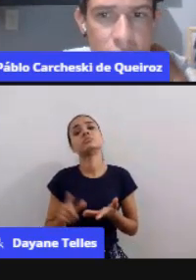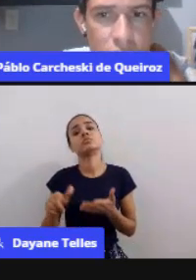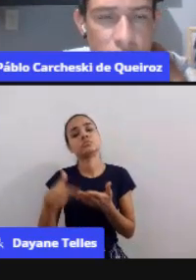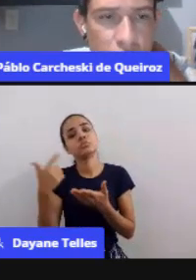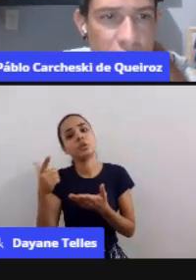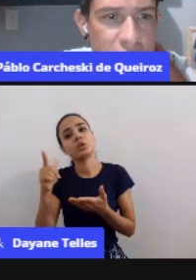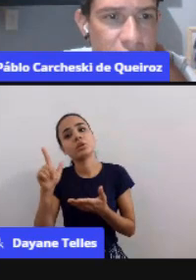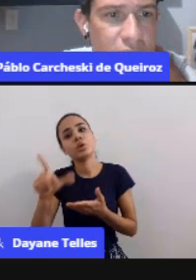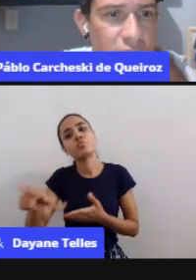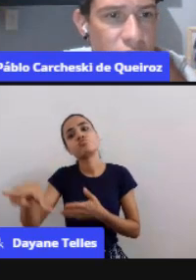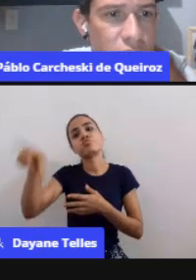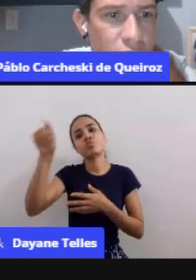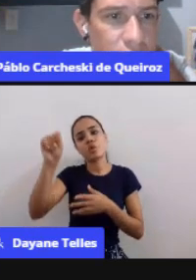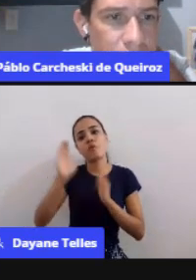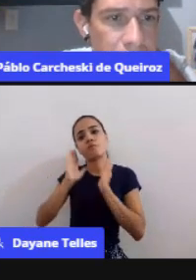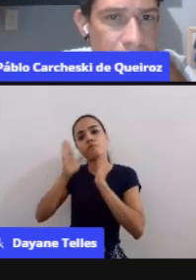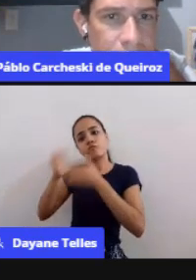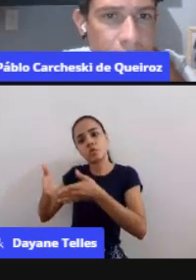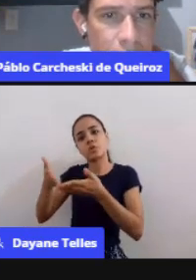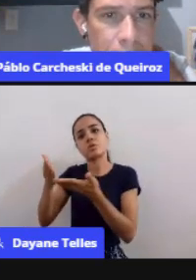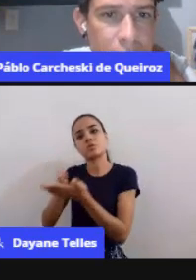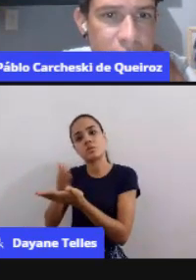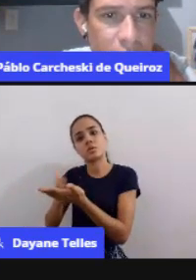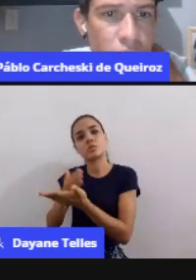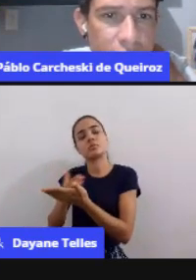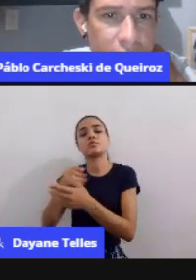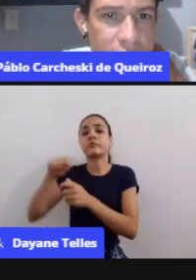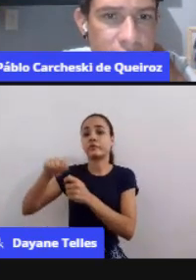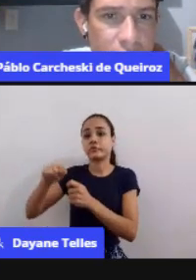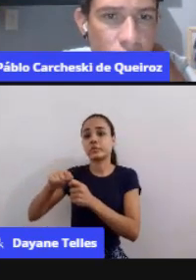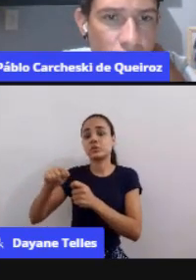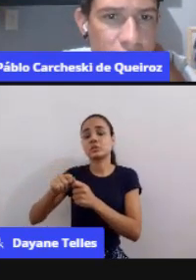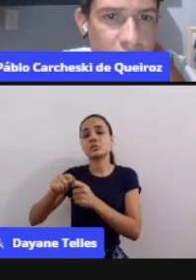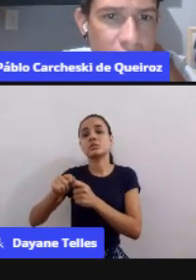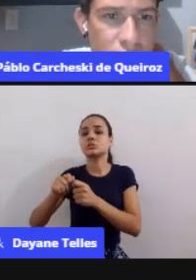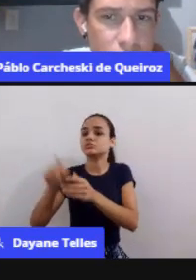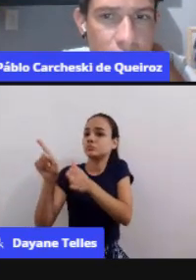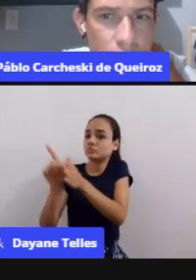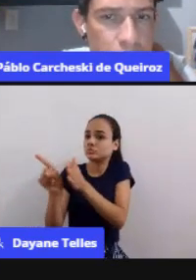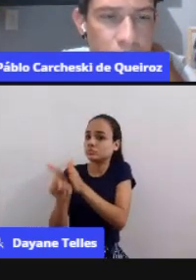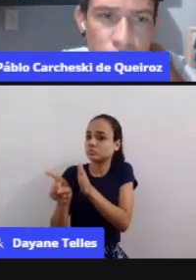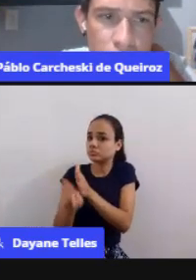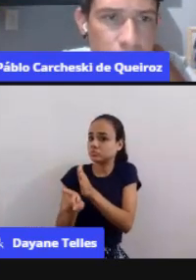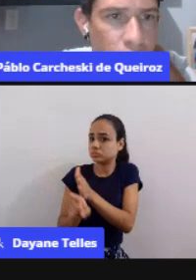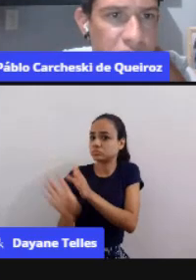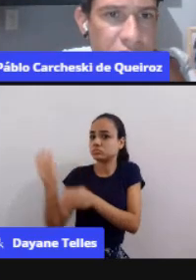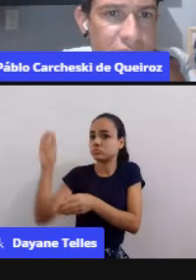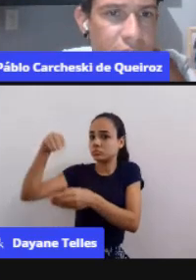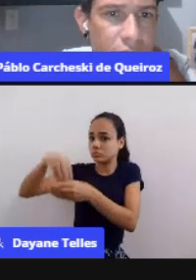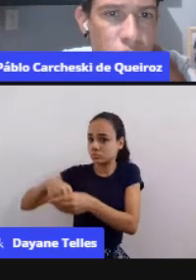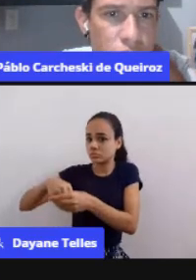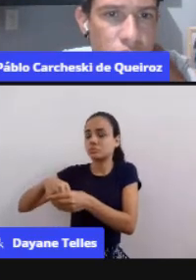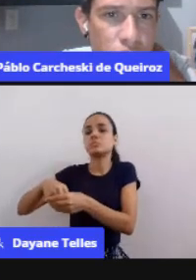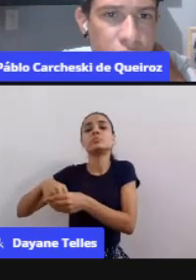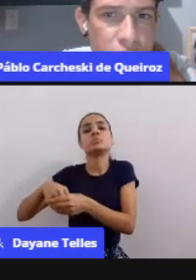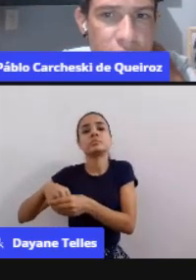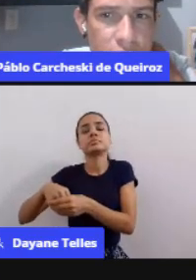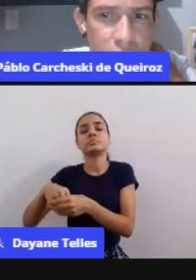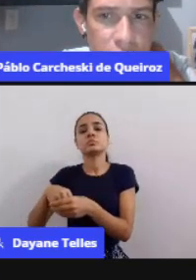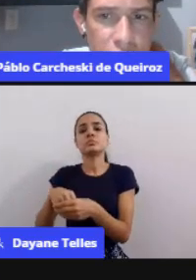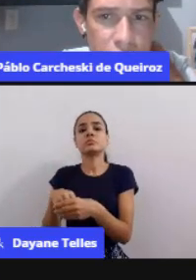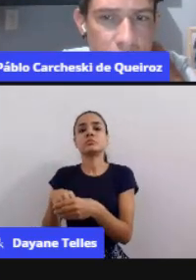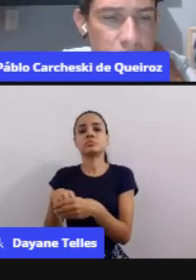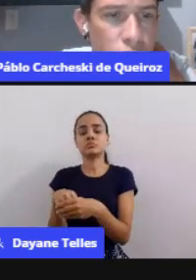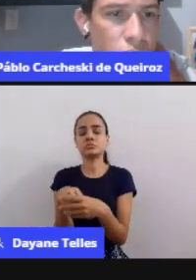no caderno que a gente foi fazendo e as questões estão ali, né? Mas quem conhece, quem gosta, quem está estudando, nossa, pode fazer o uso de